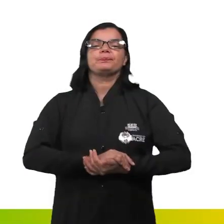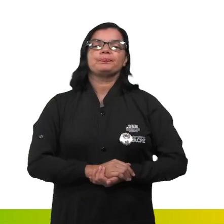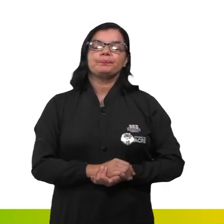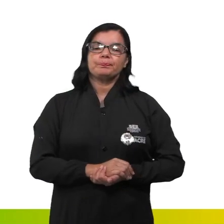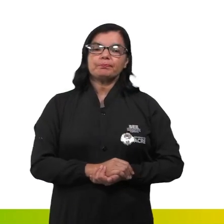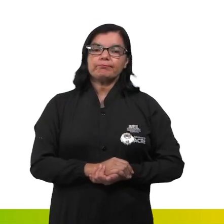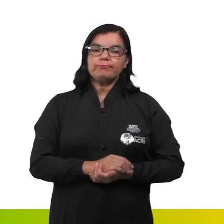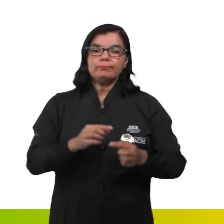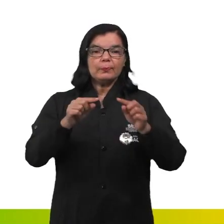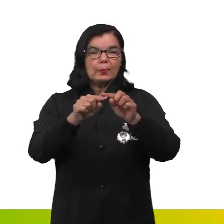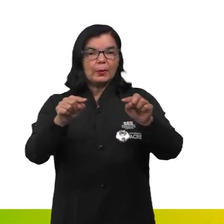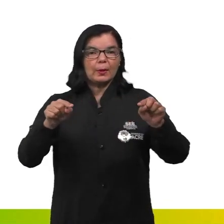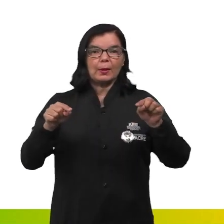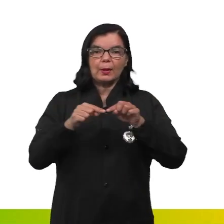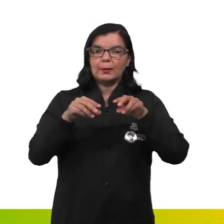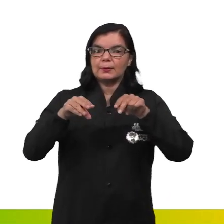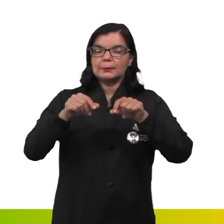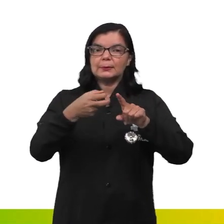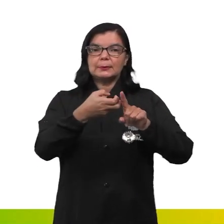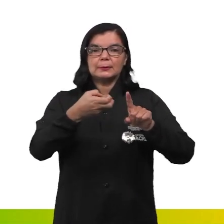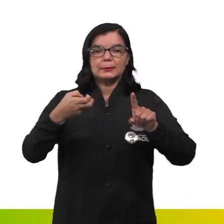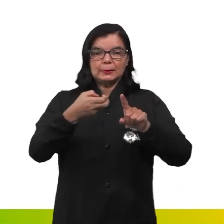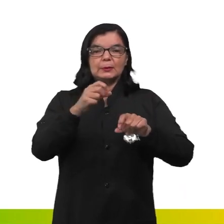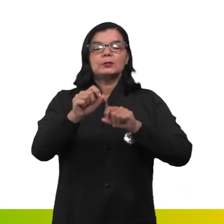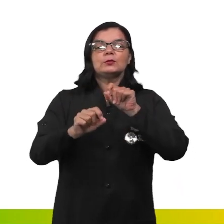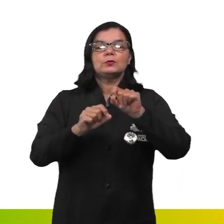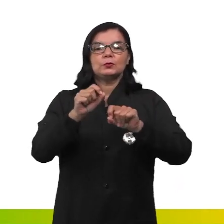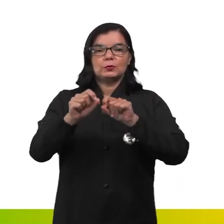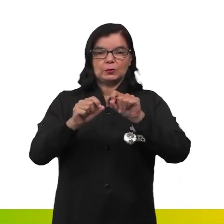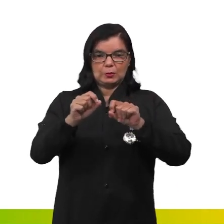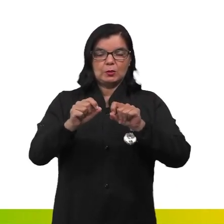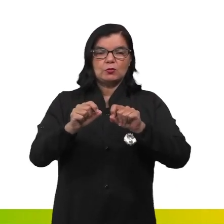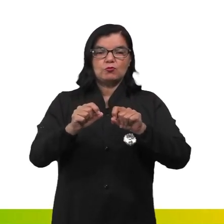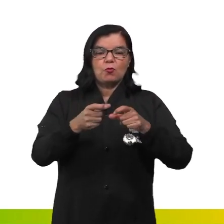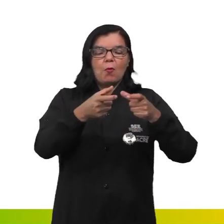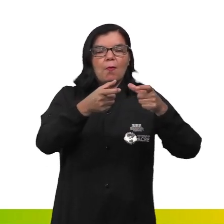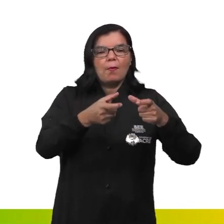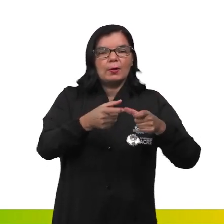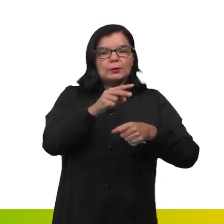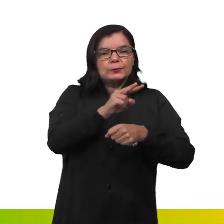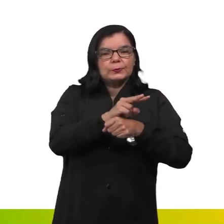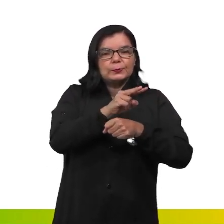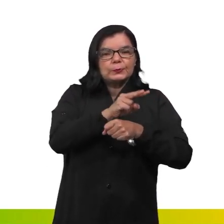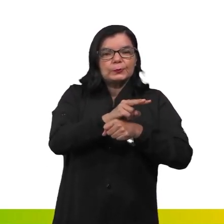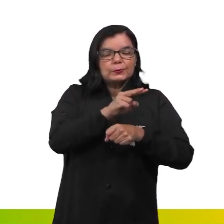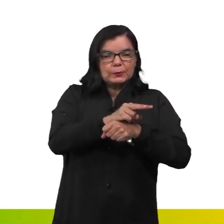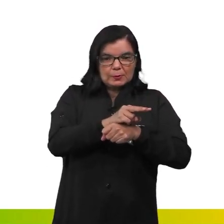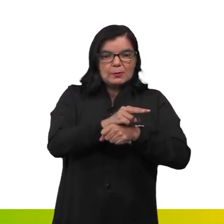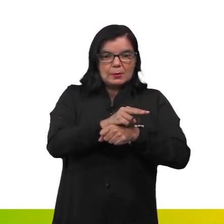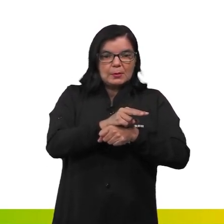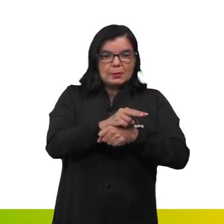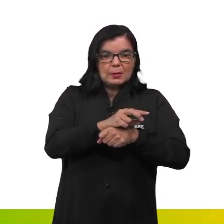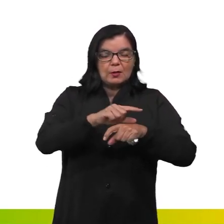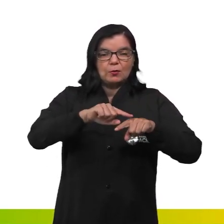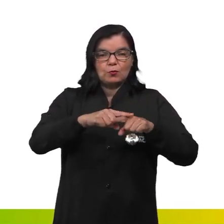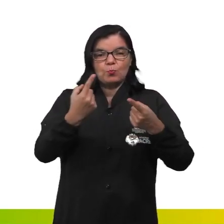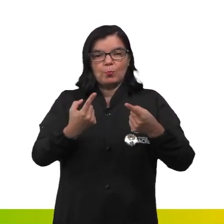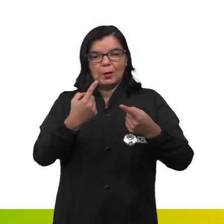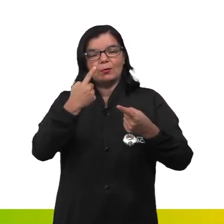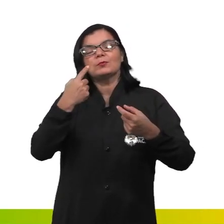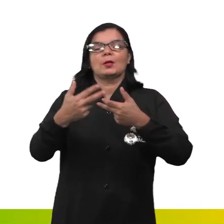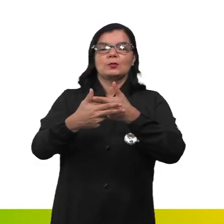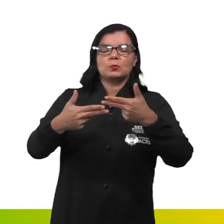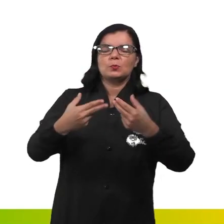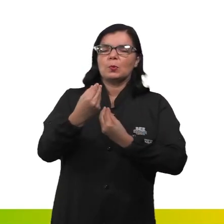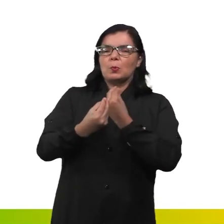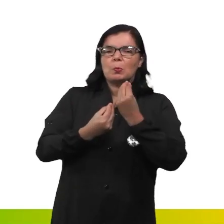terras indígenas, então, pessoal, elas funcionam como uma espécie de ilhas de conservação em meio à degradação. Como